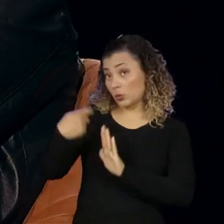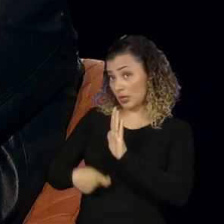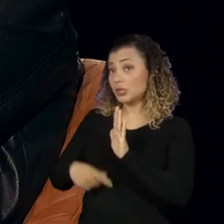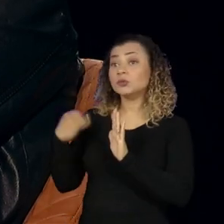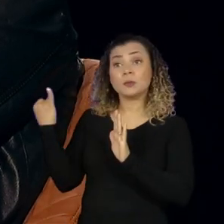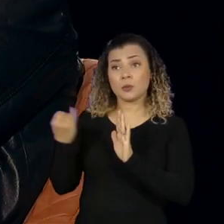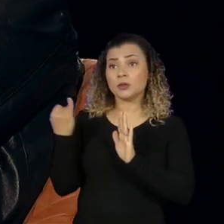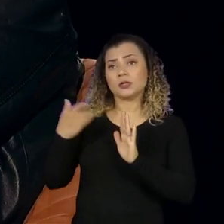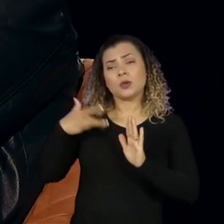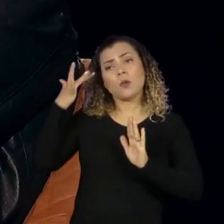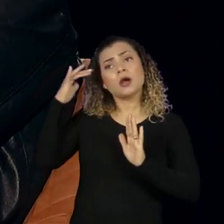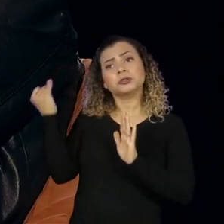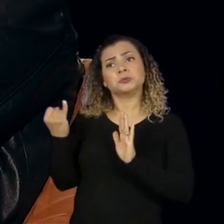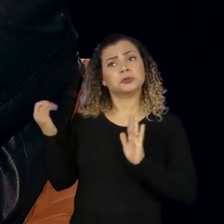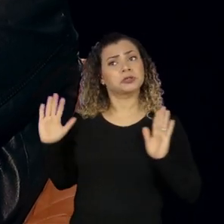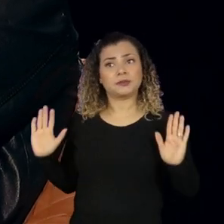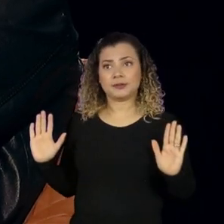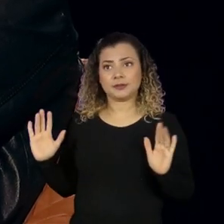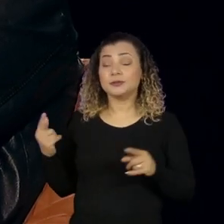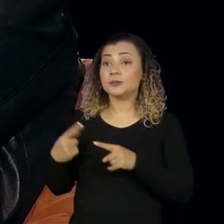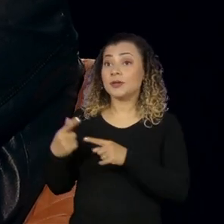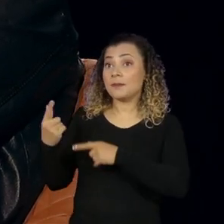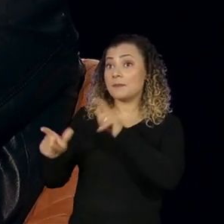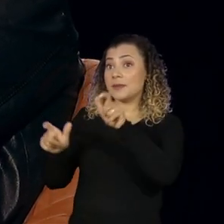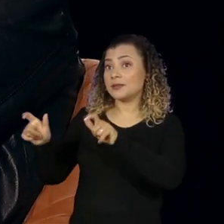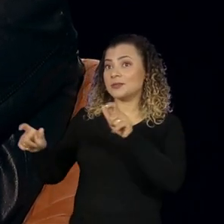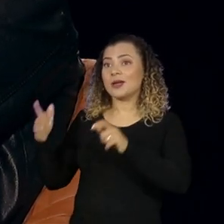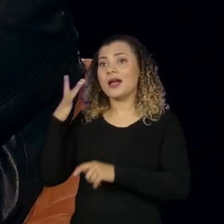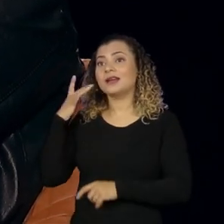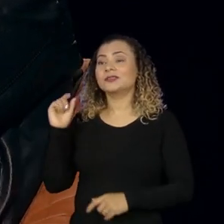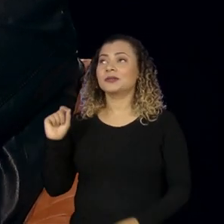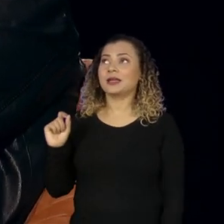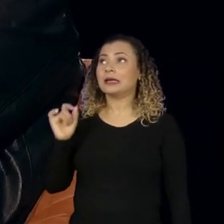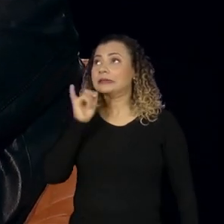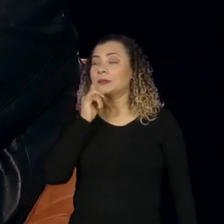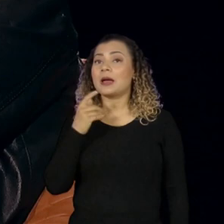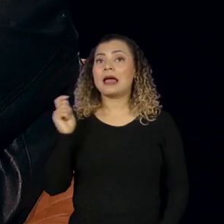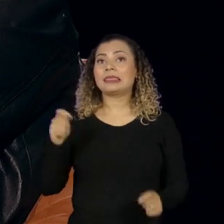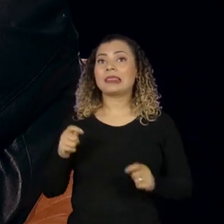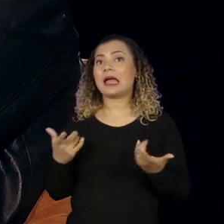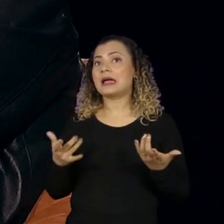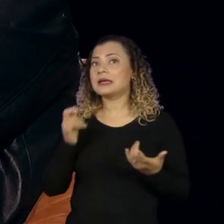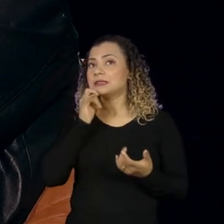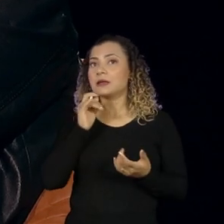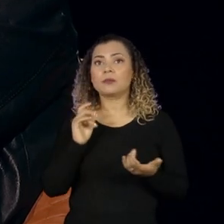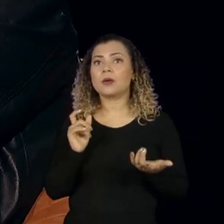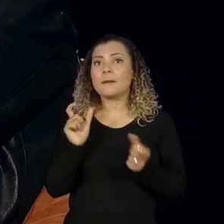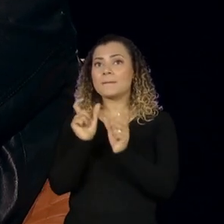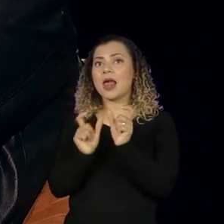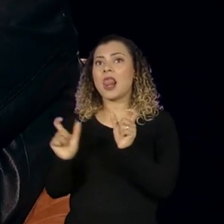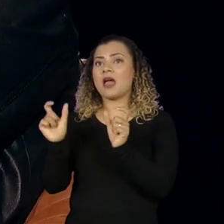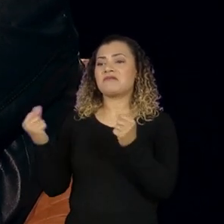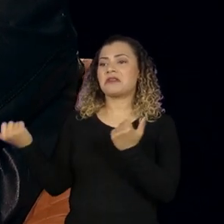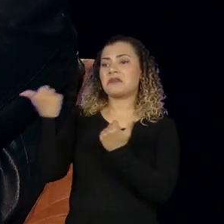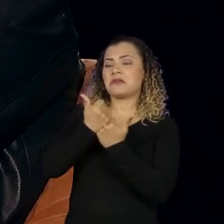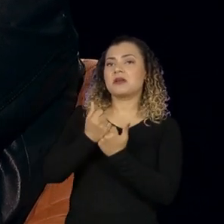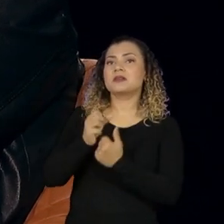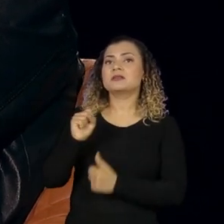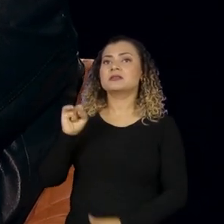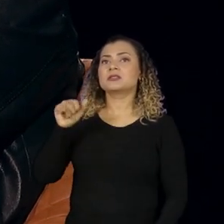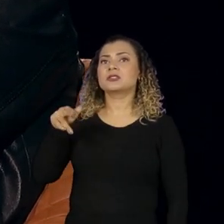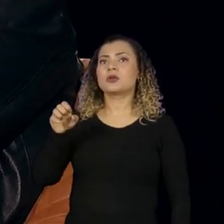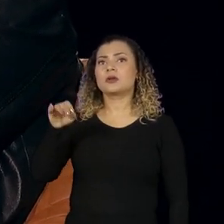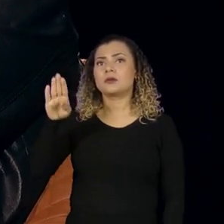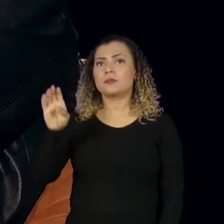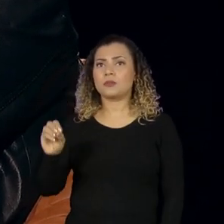assim. Às vezes, assim, as pessoas acham que pode colocar sinônimos no texto. Eu odeio sinônimo. Eu escolhi aquela palavra, eu